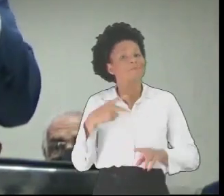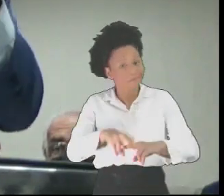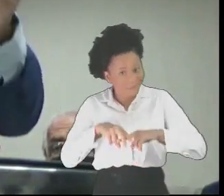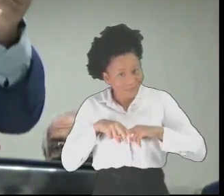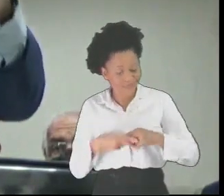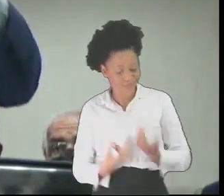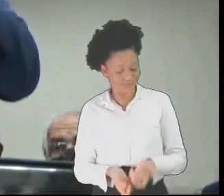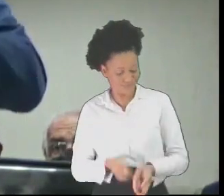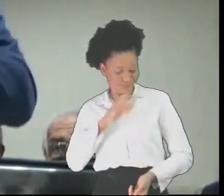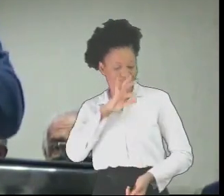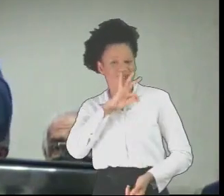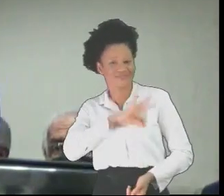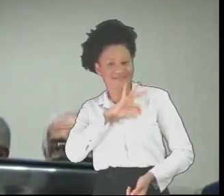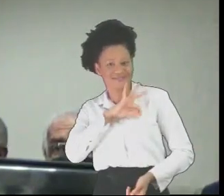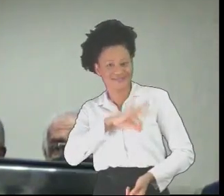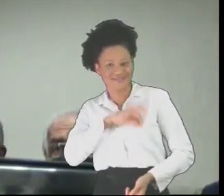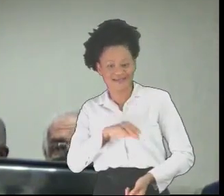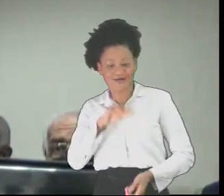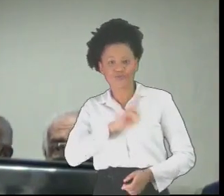o salário.